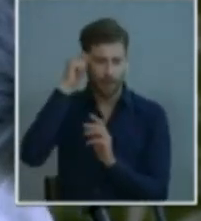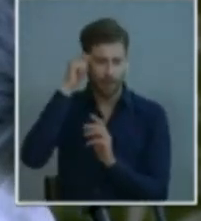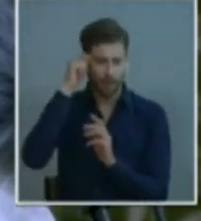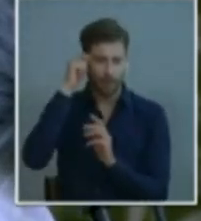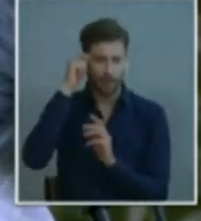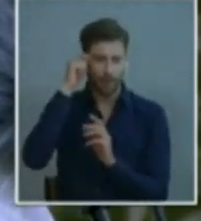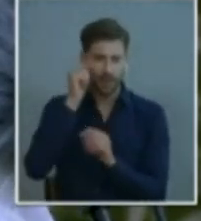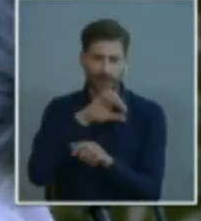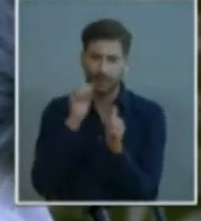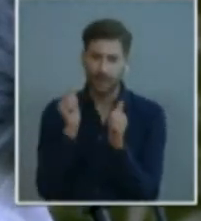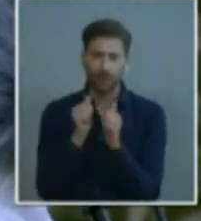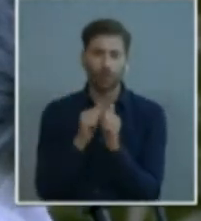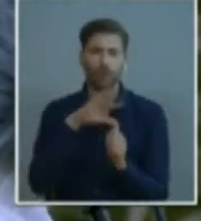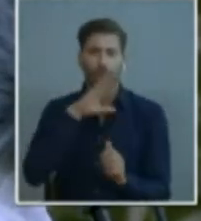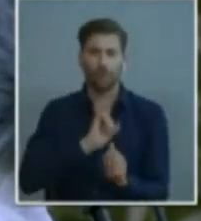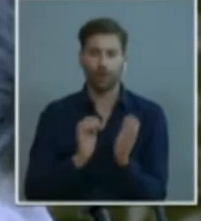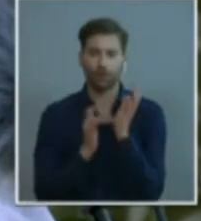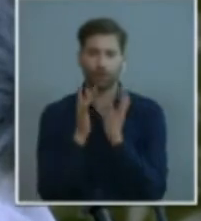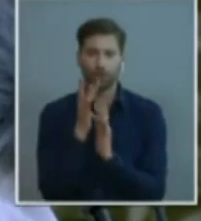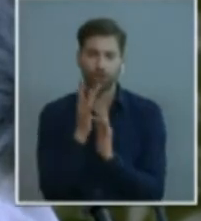Filho, Jesus Cristo.